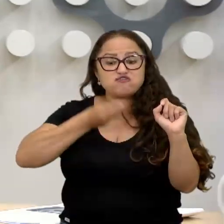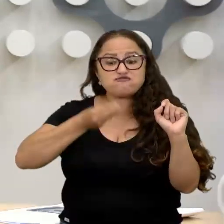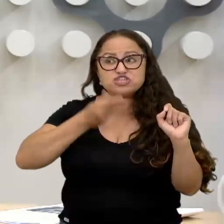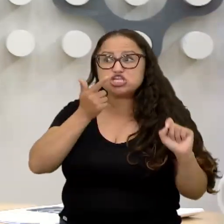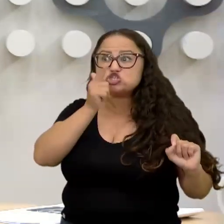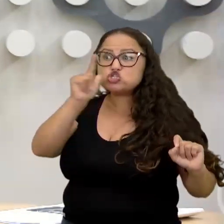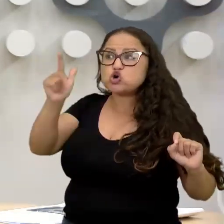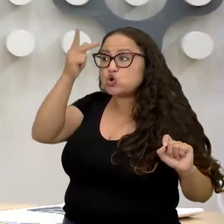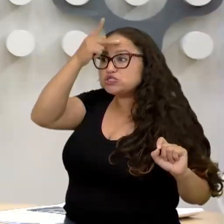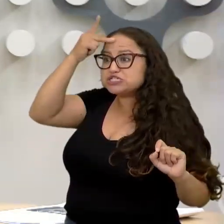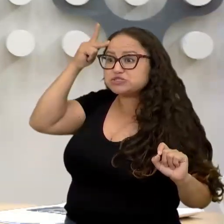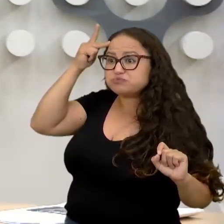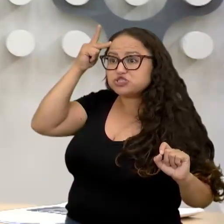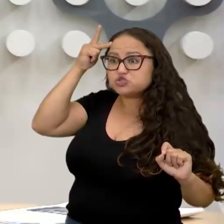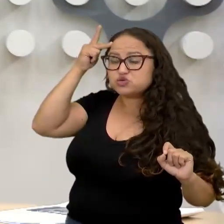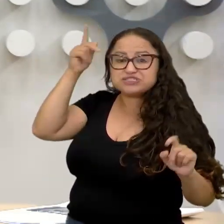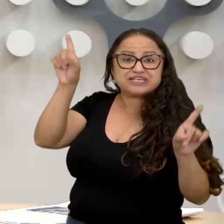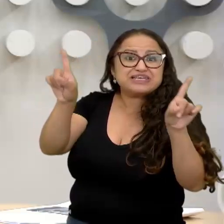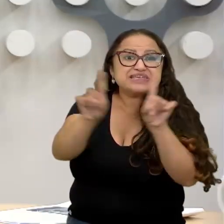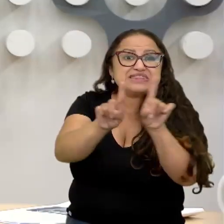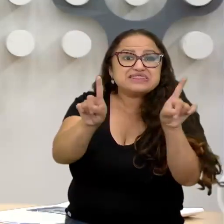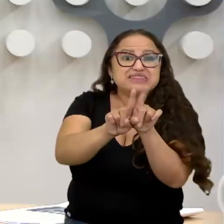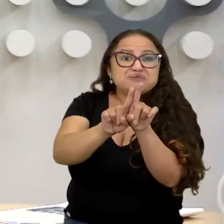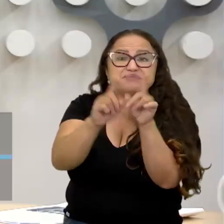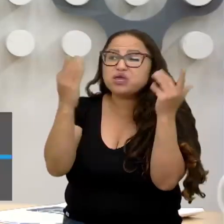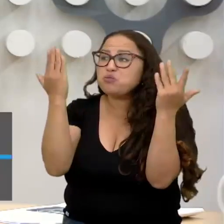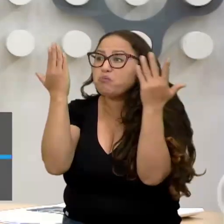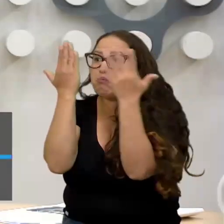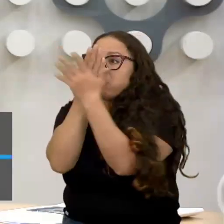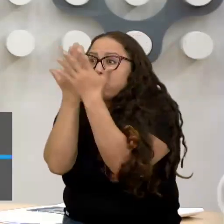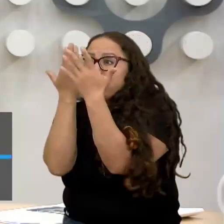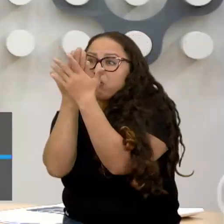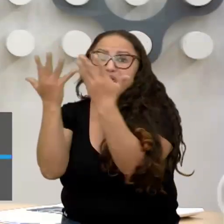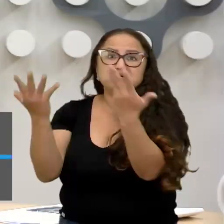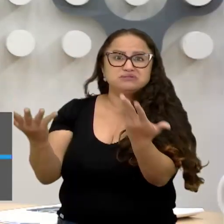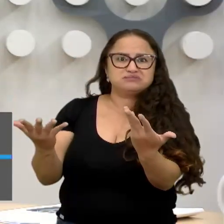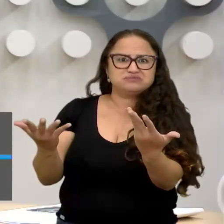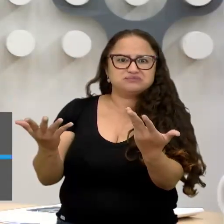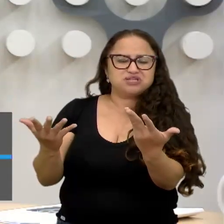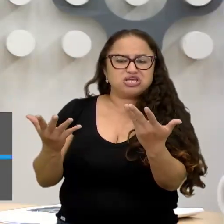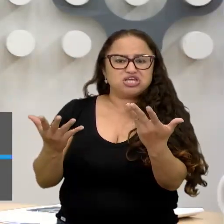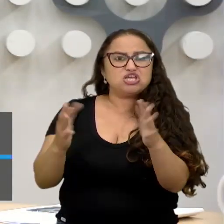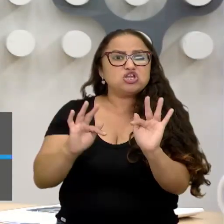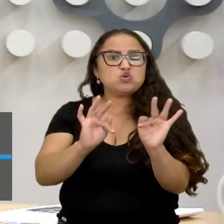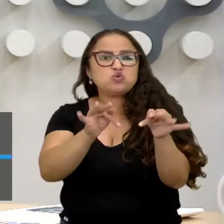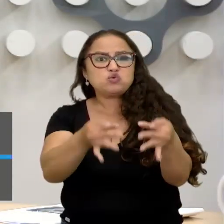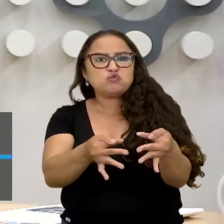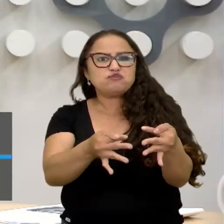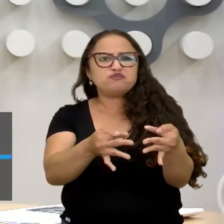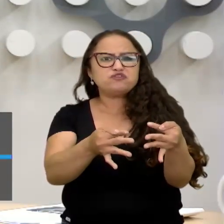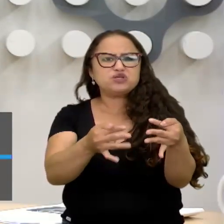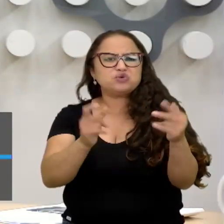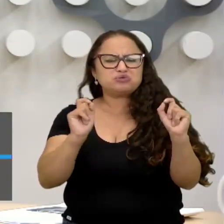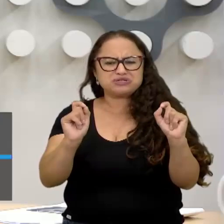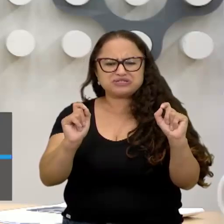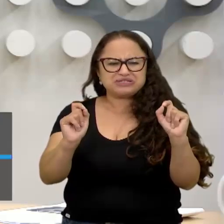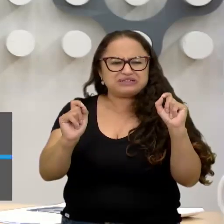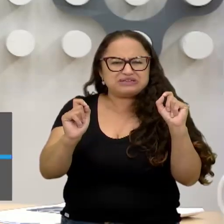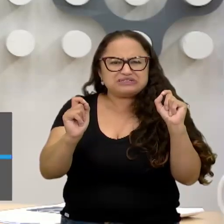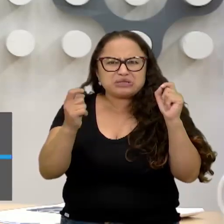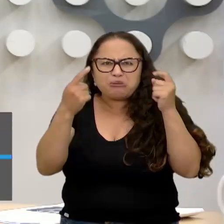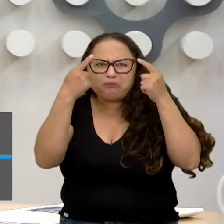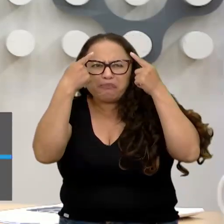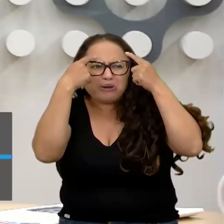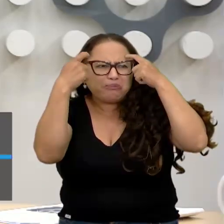outros severinos que são invisibilizados também, que são invisíveis também. E no final, esse confronto, vale a pena viver